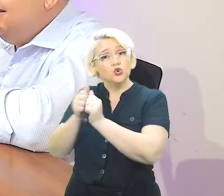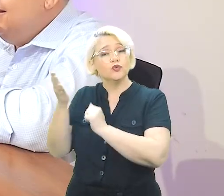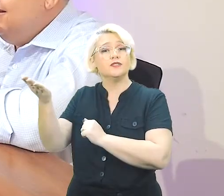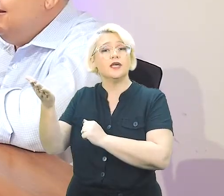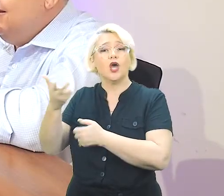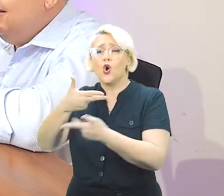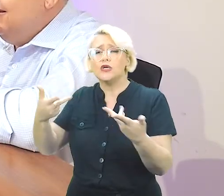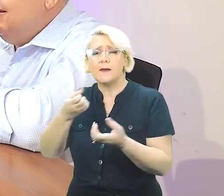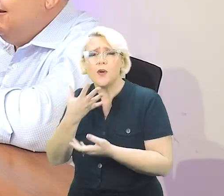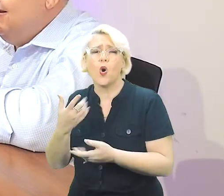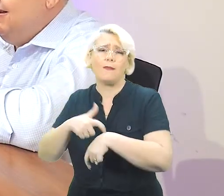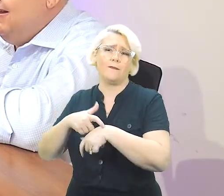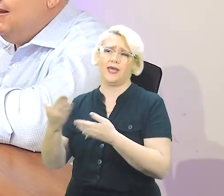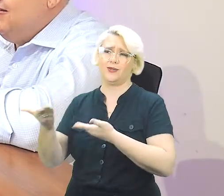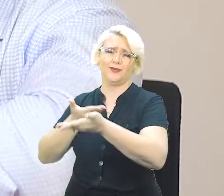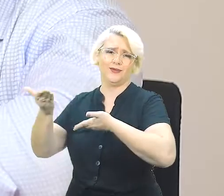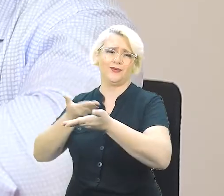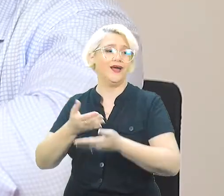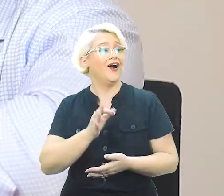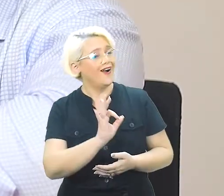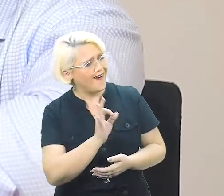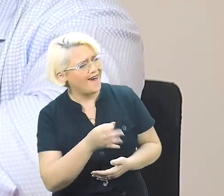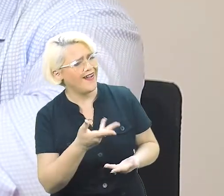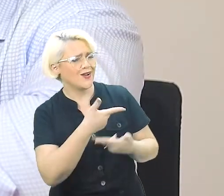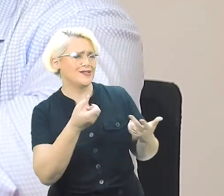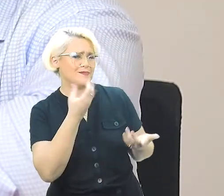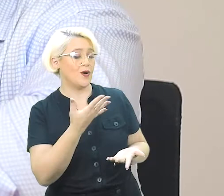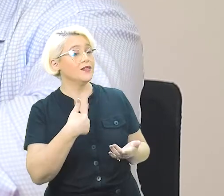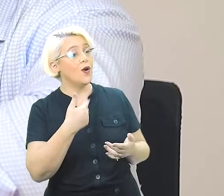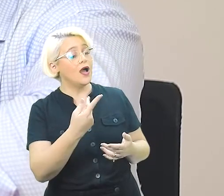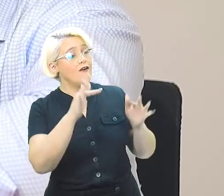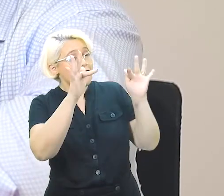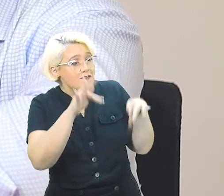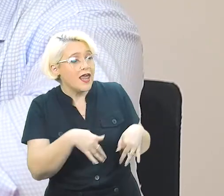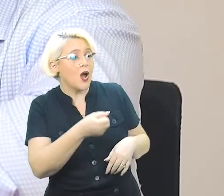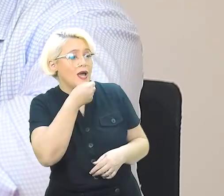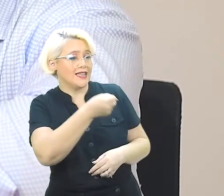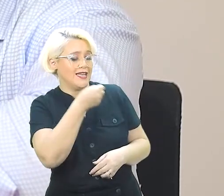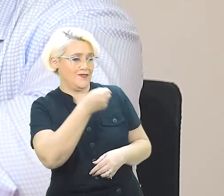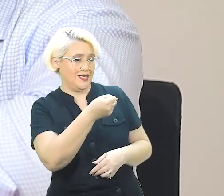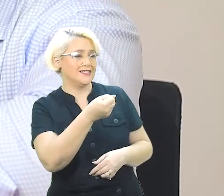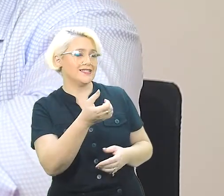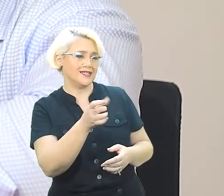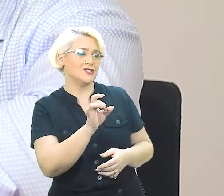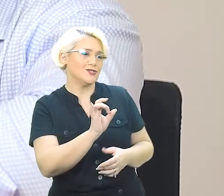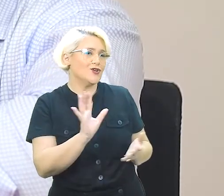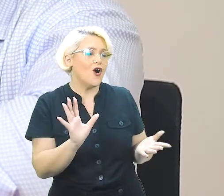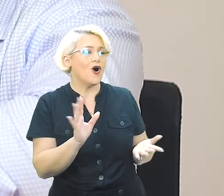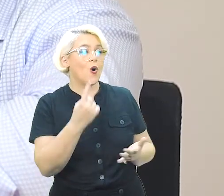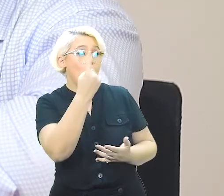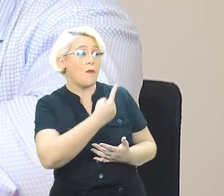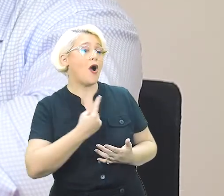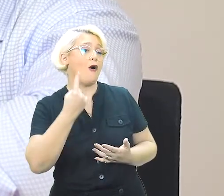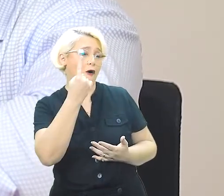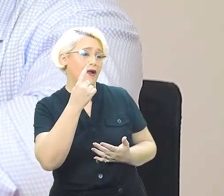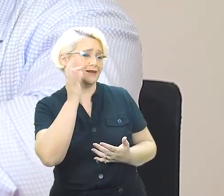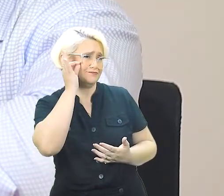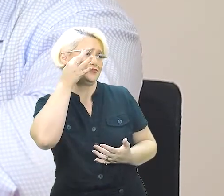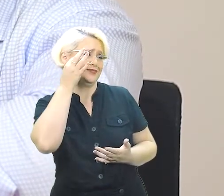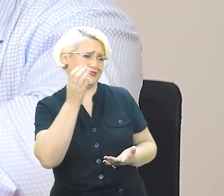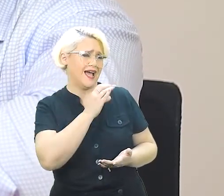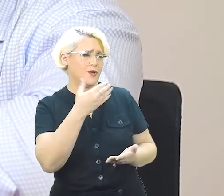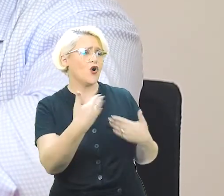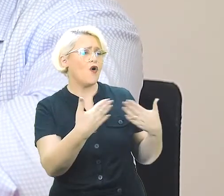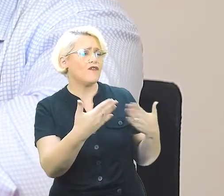boa está acontecendo nesse momento. Olha aí que coisa boa. E para encerrar a nossa entrevista, que é só 1 hora, né?